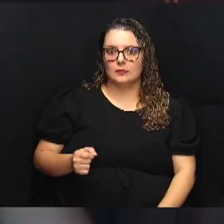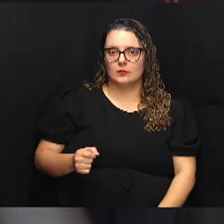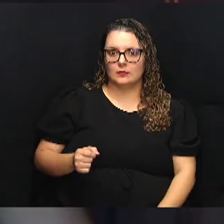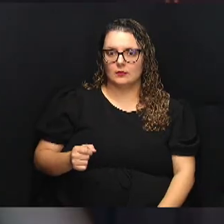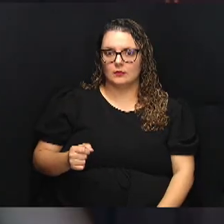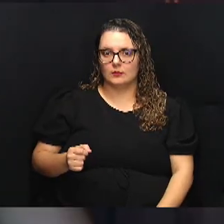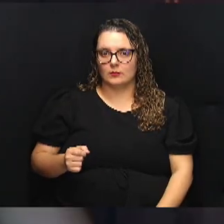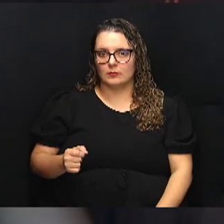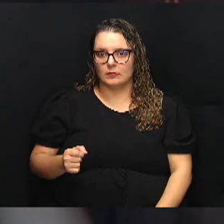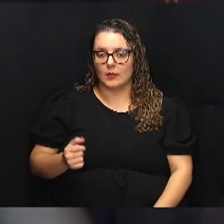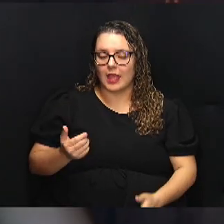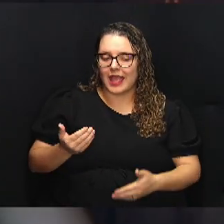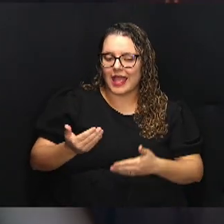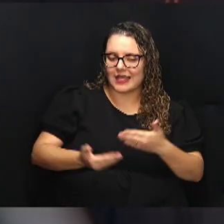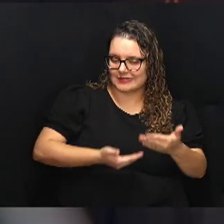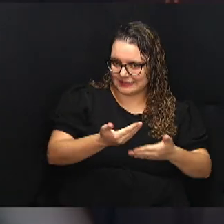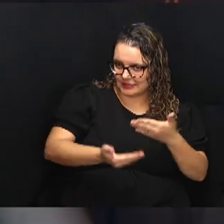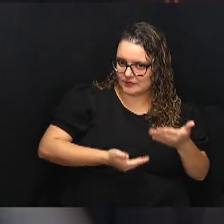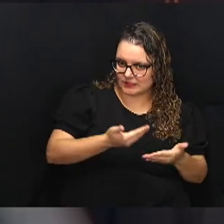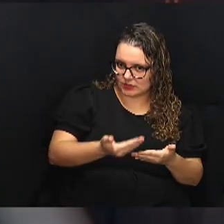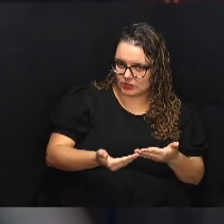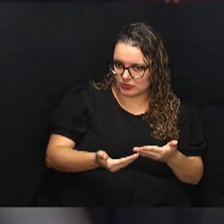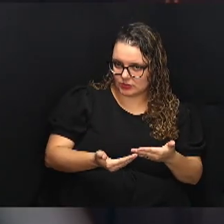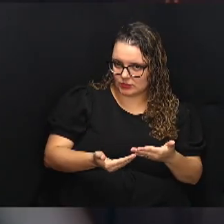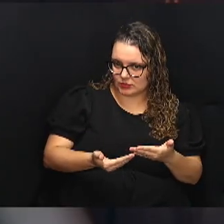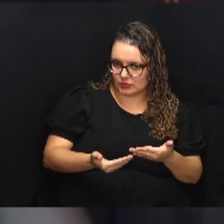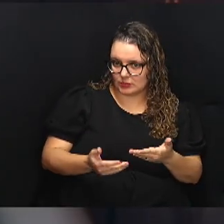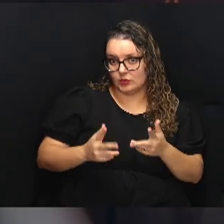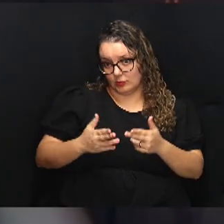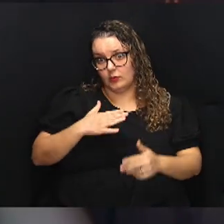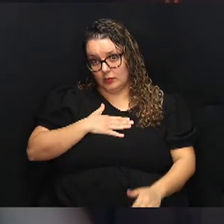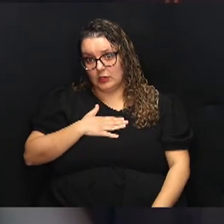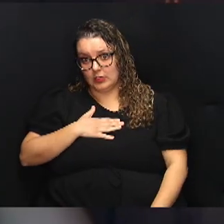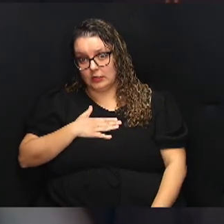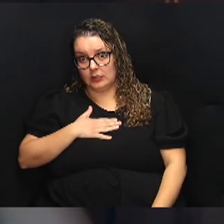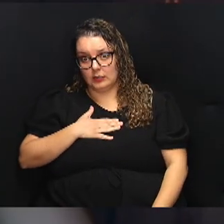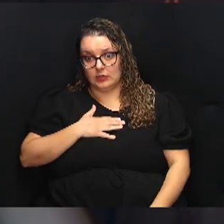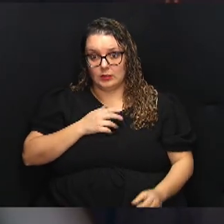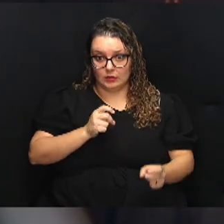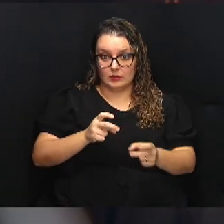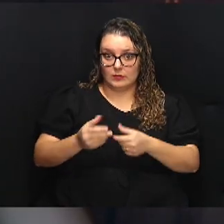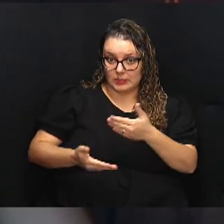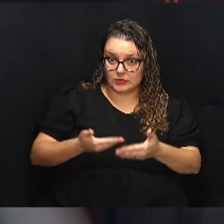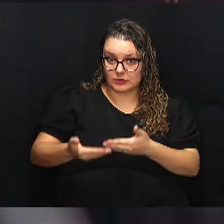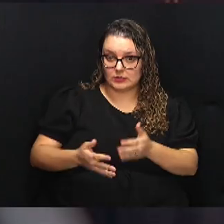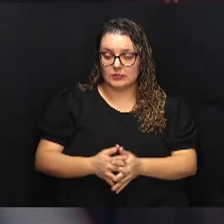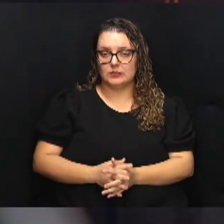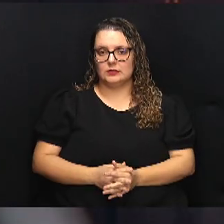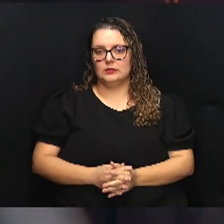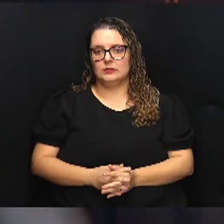É serviço, como o meu caso, eu vendo serviço,